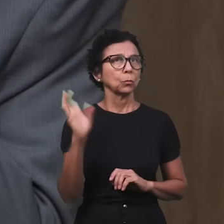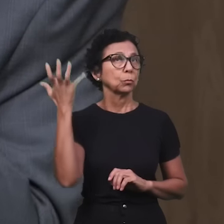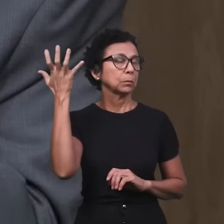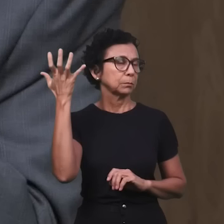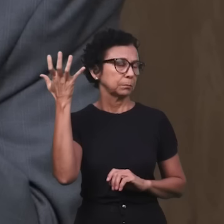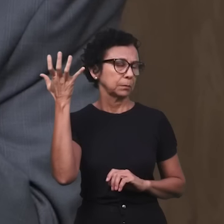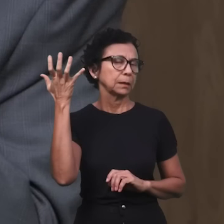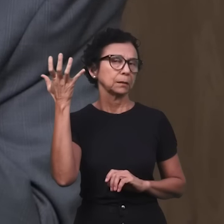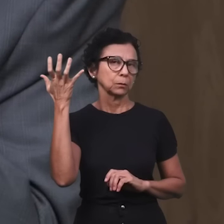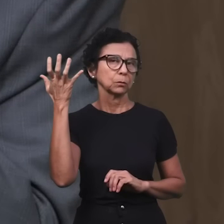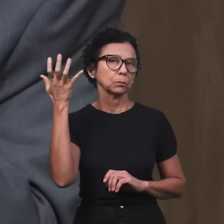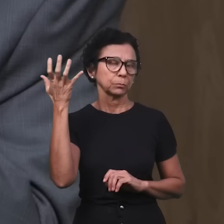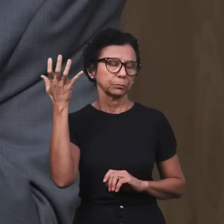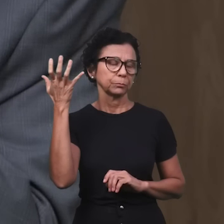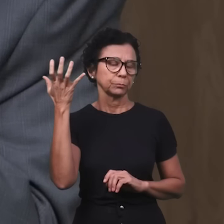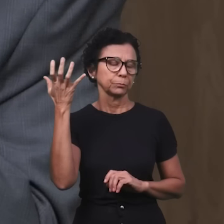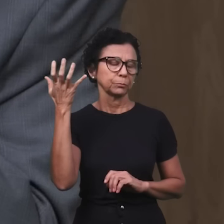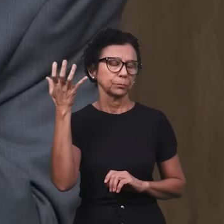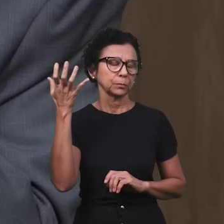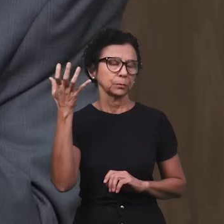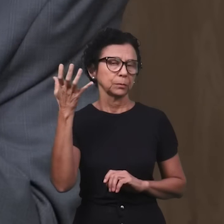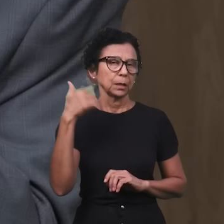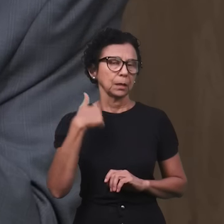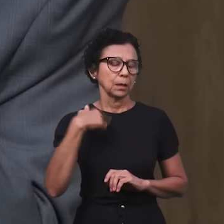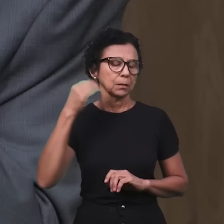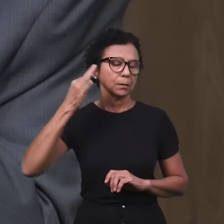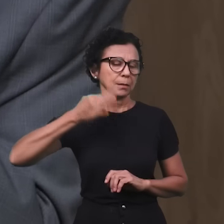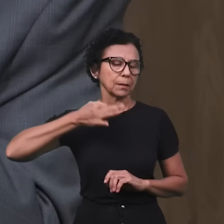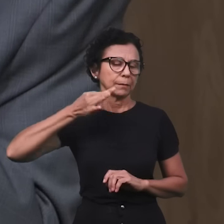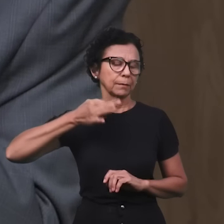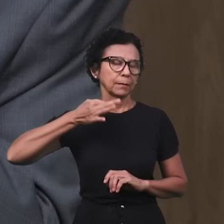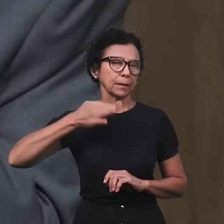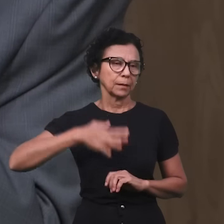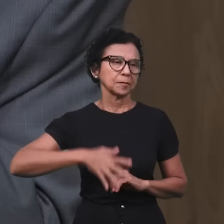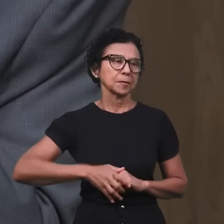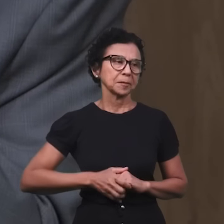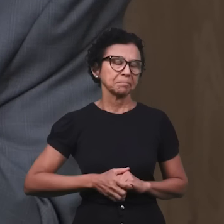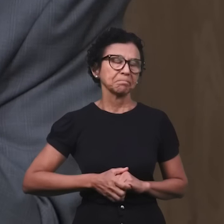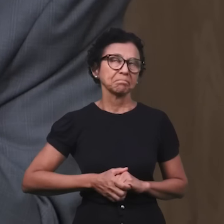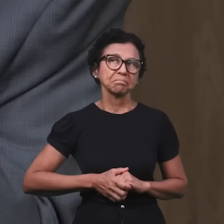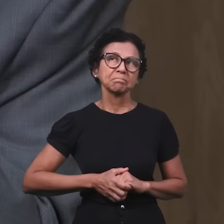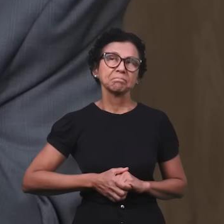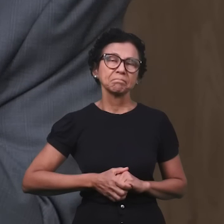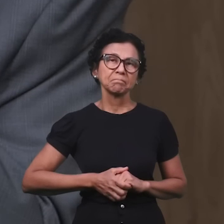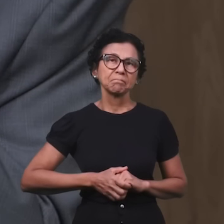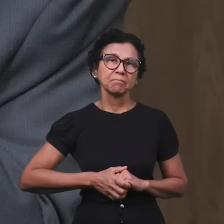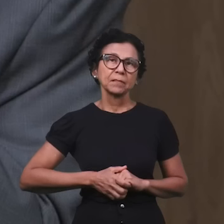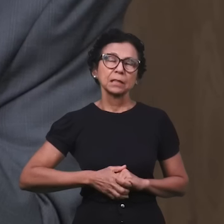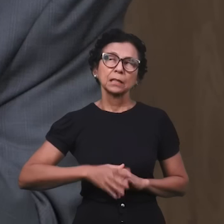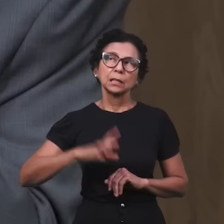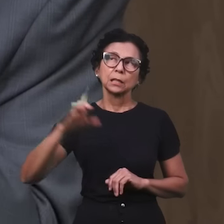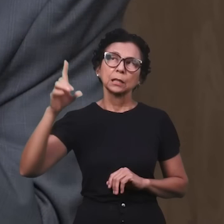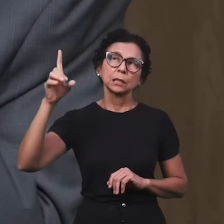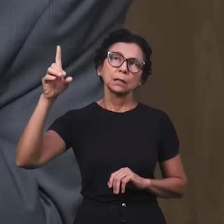aconteceu que eu tenho certeza Deus colocou aquilo ali como uma forma de